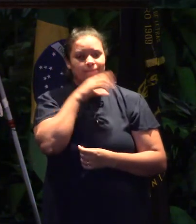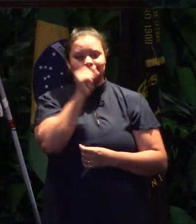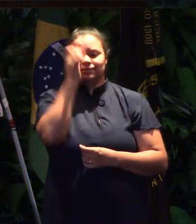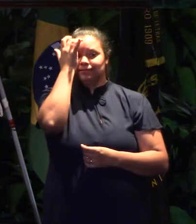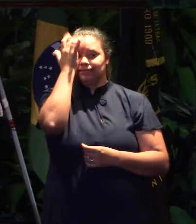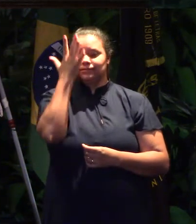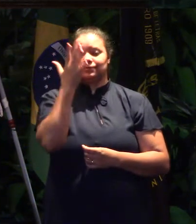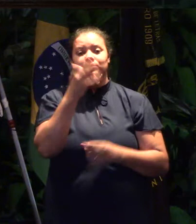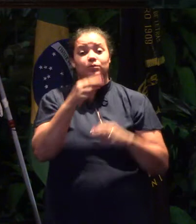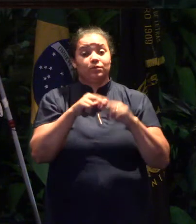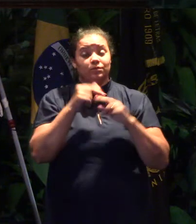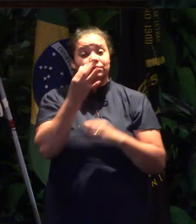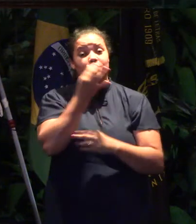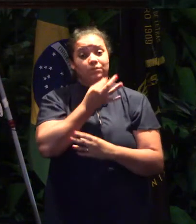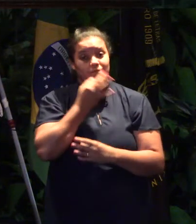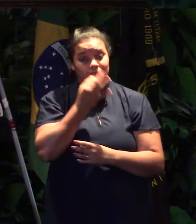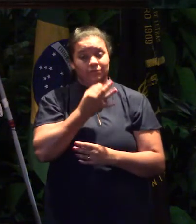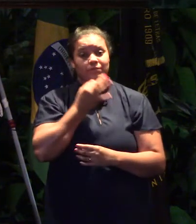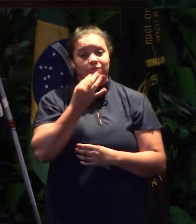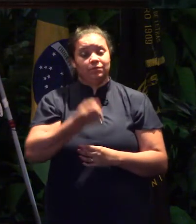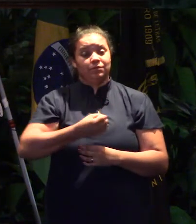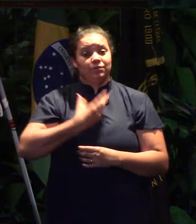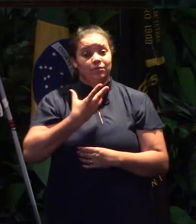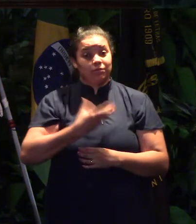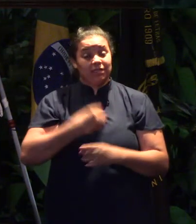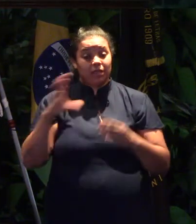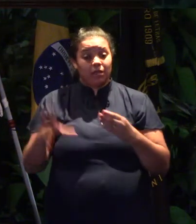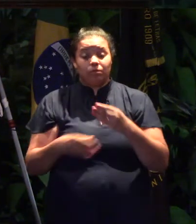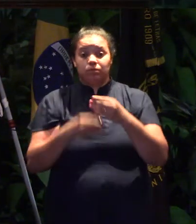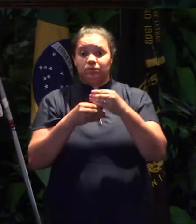processo mnemônico, né, é uma mnemotécnica que permite